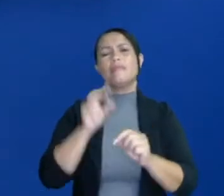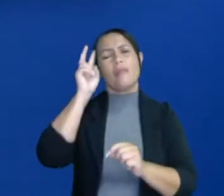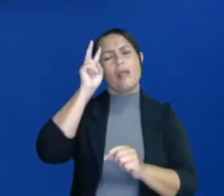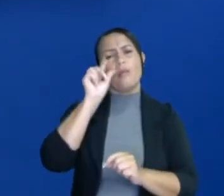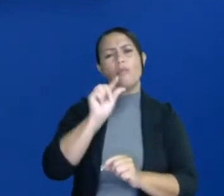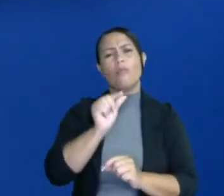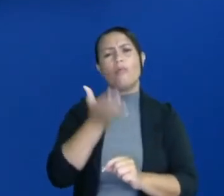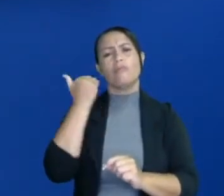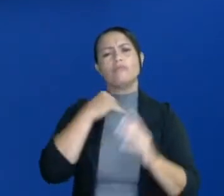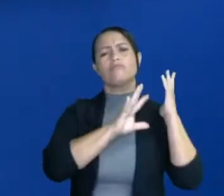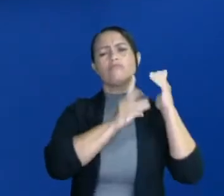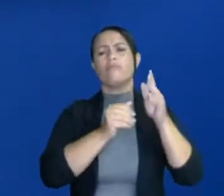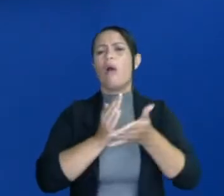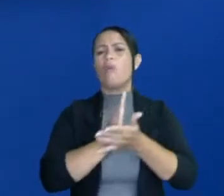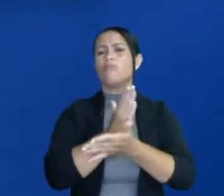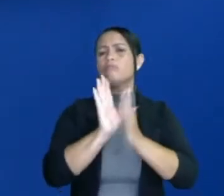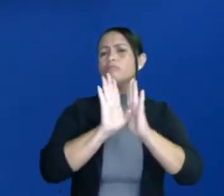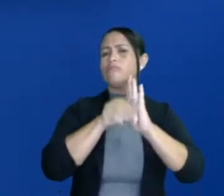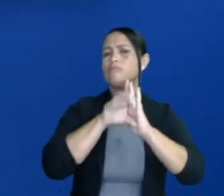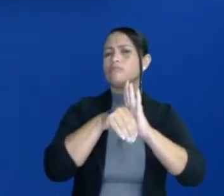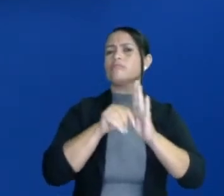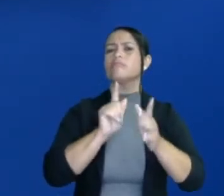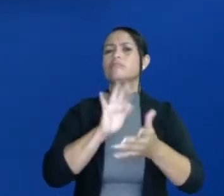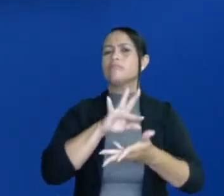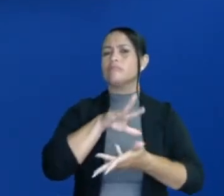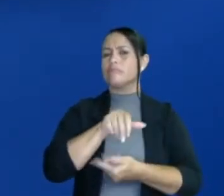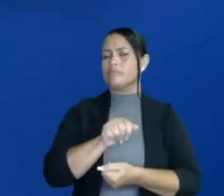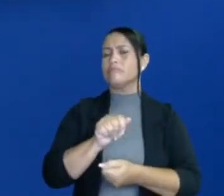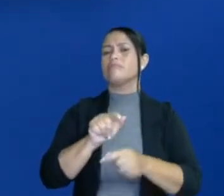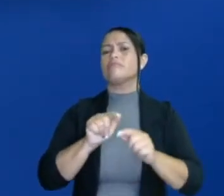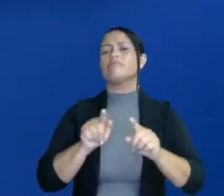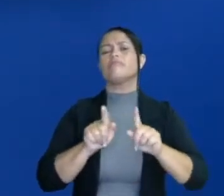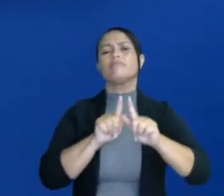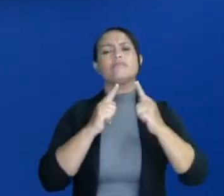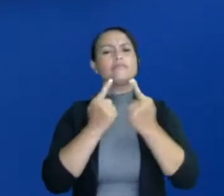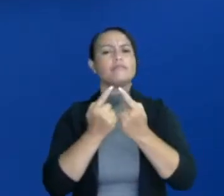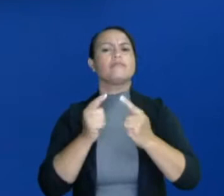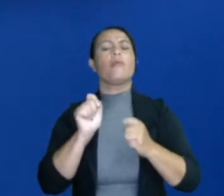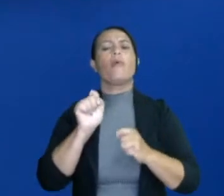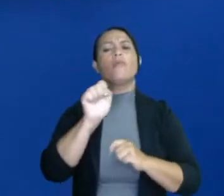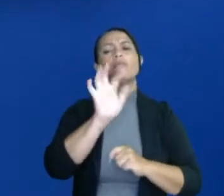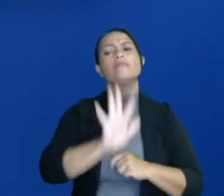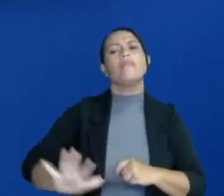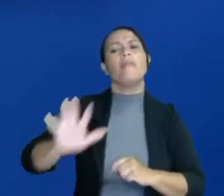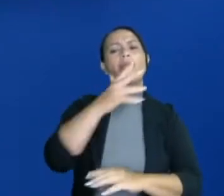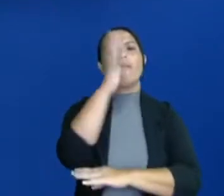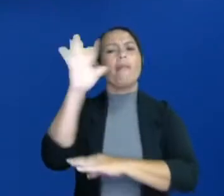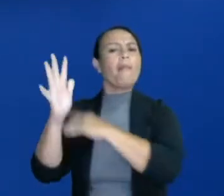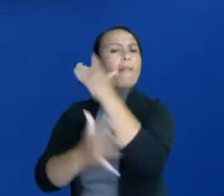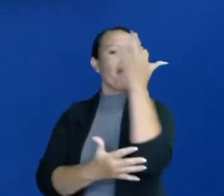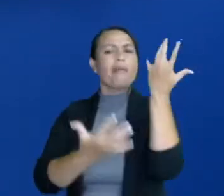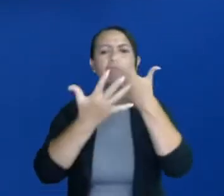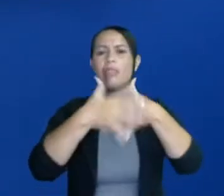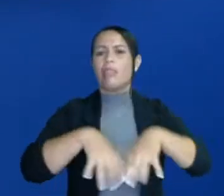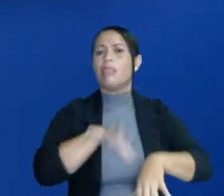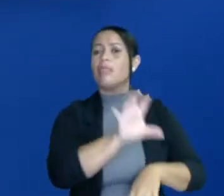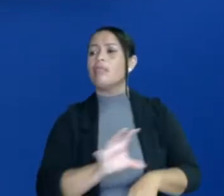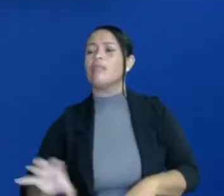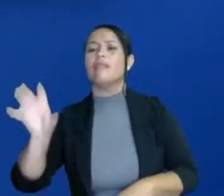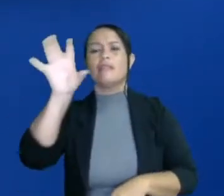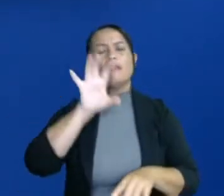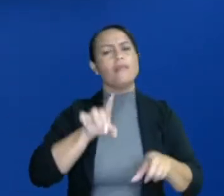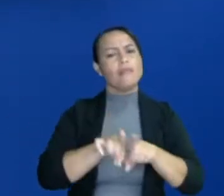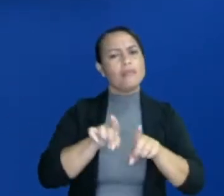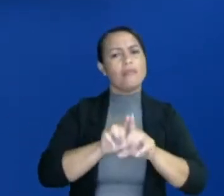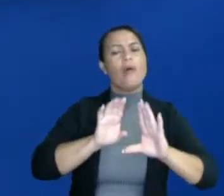viu. A gente viu alguns conceitos importantes da geografia, isso, como espaço, paisagem, lugar, território e região. Esses